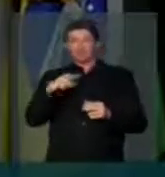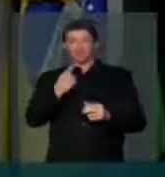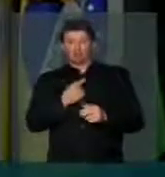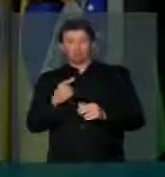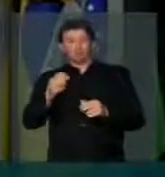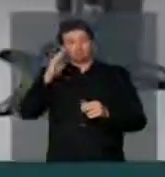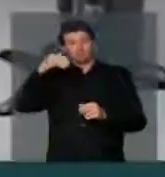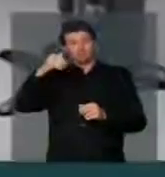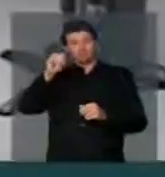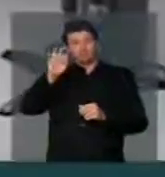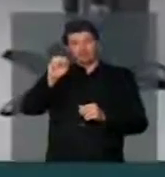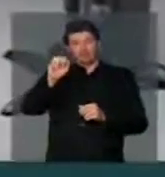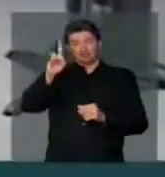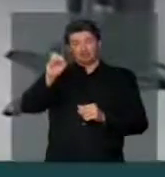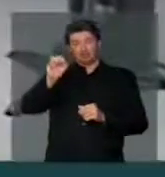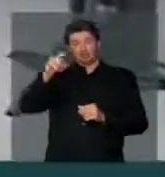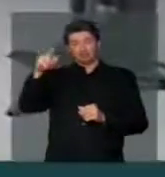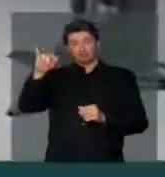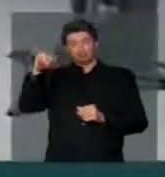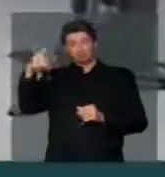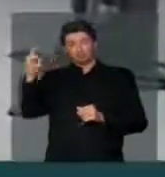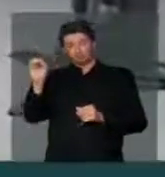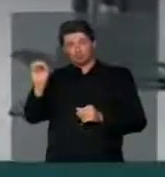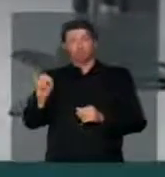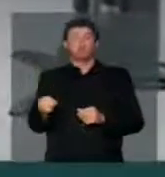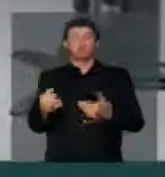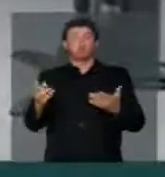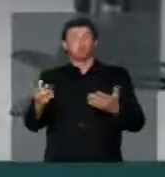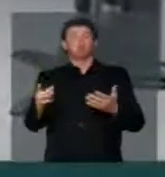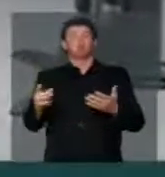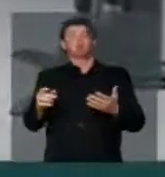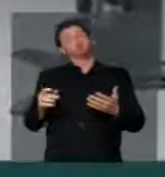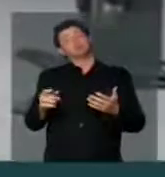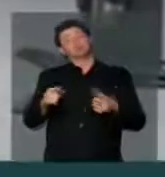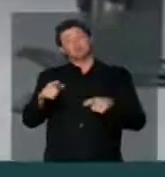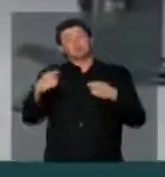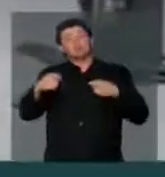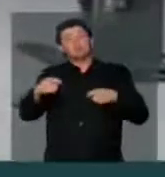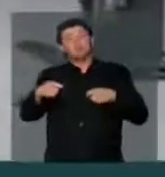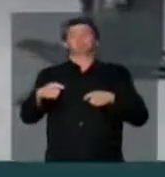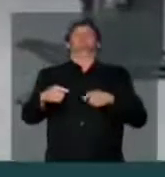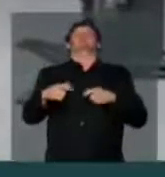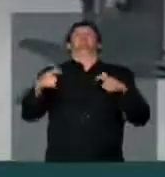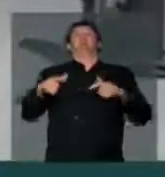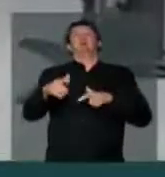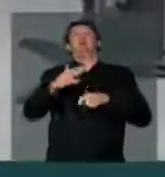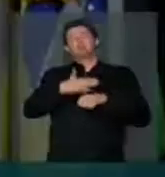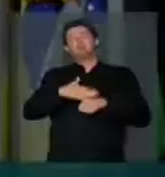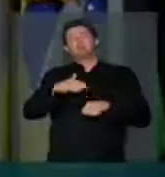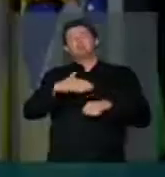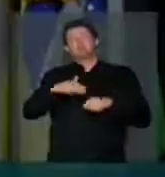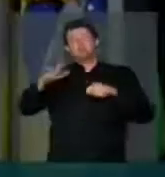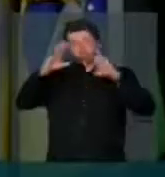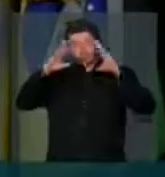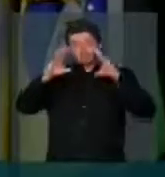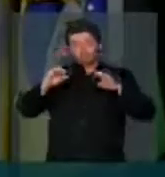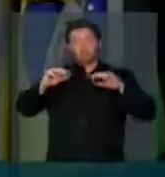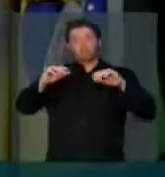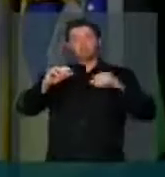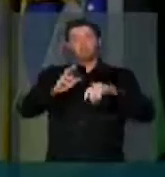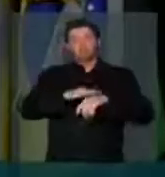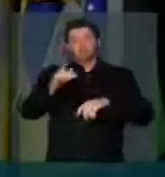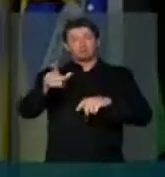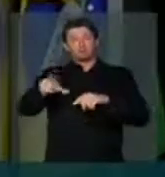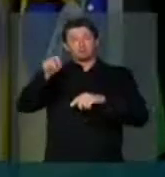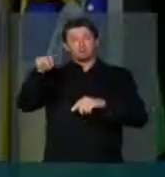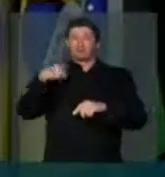principalmente em Mata de São João, em Baçaí, onde você gosta muito. E quando você precisa de um refúgio, descansar, refrescar a sua cabeça, você